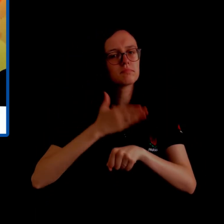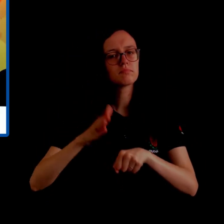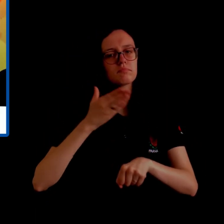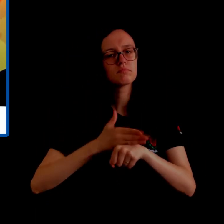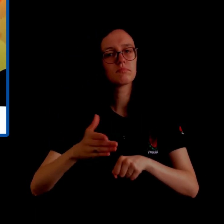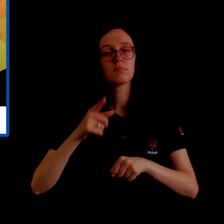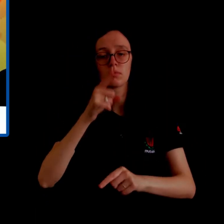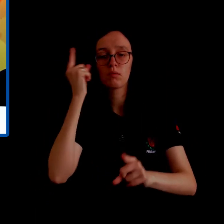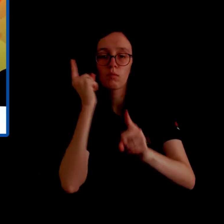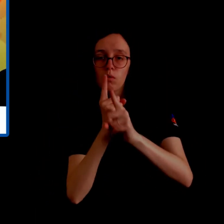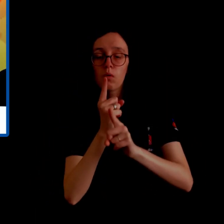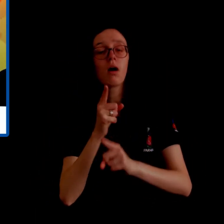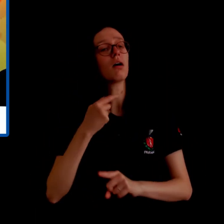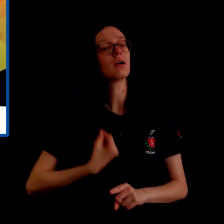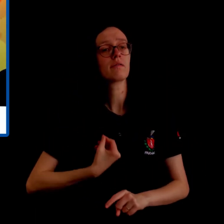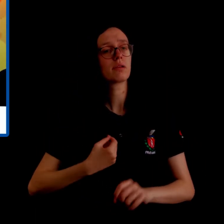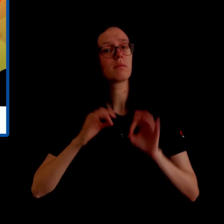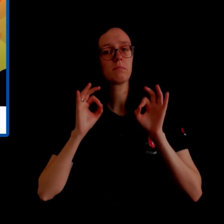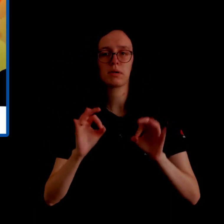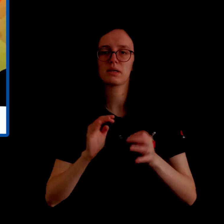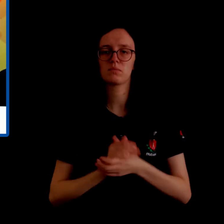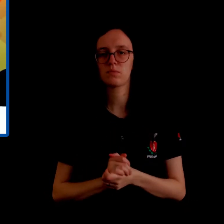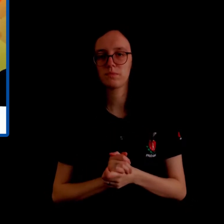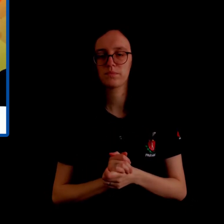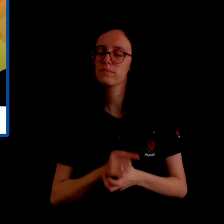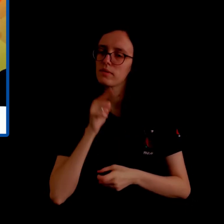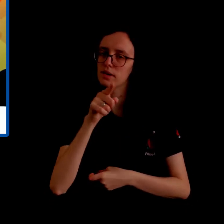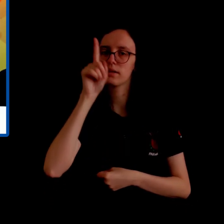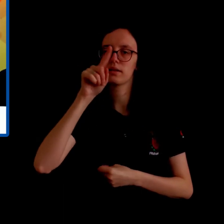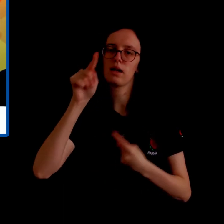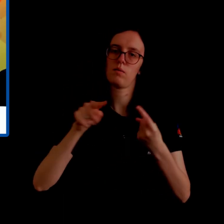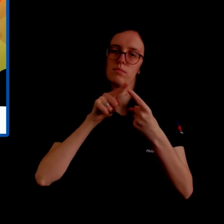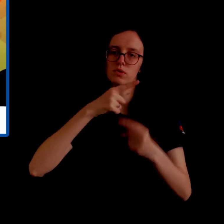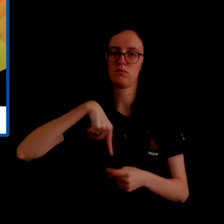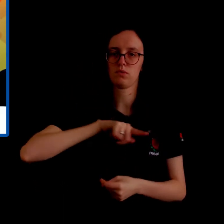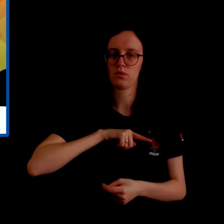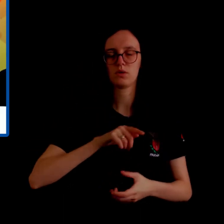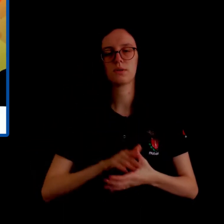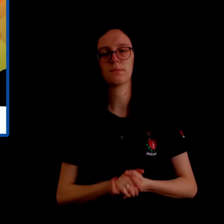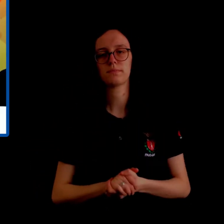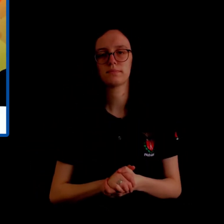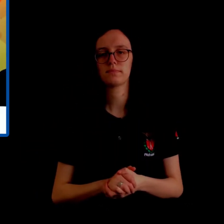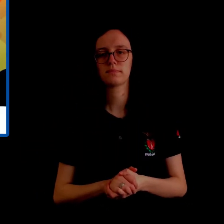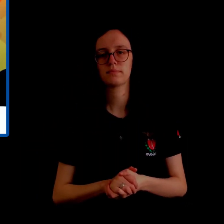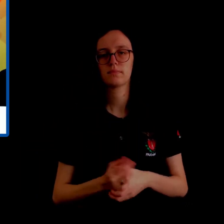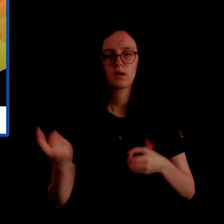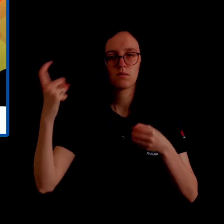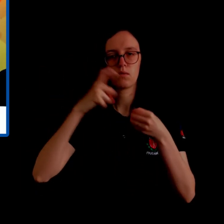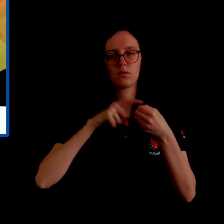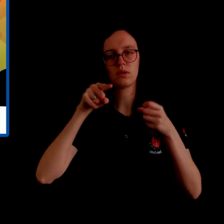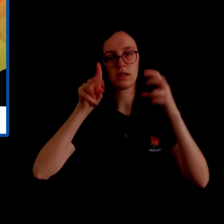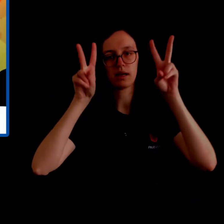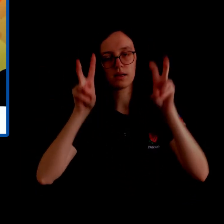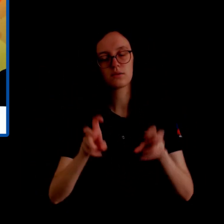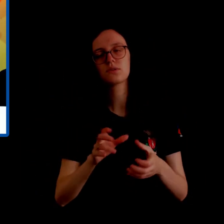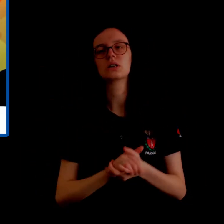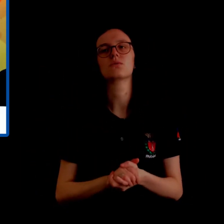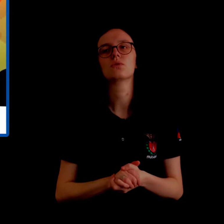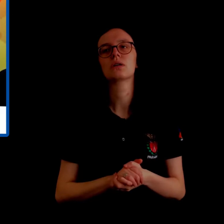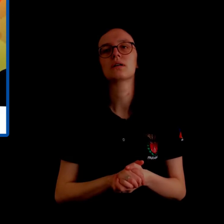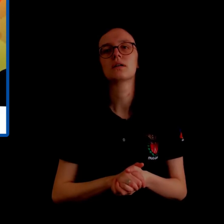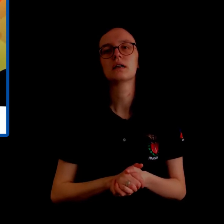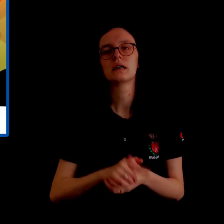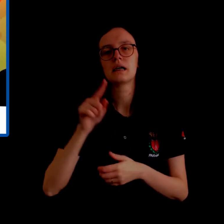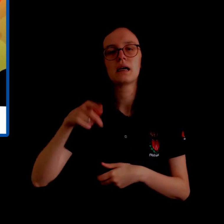você descobre que ele existe. Essa é a nossa intenção. E aí, voltando nesse assunto